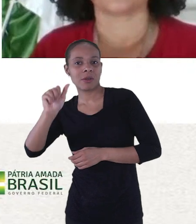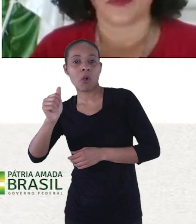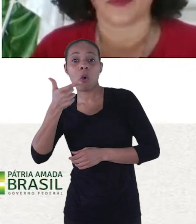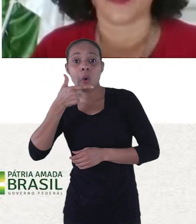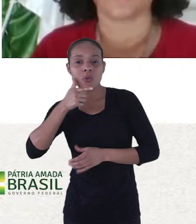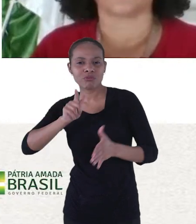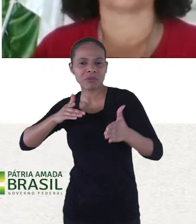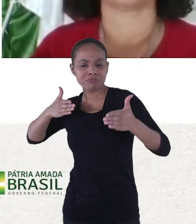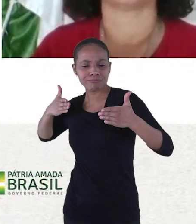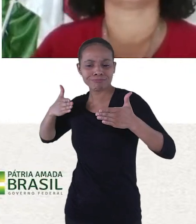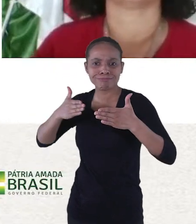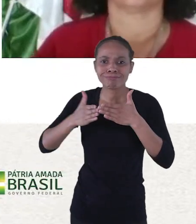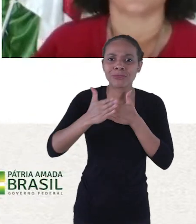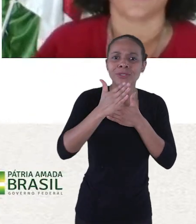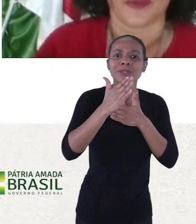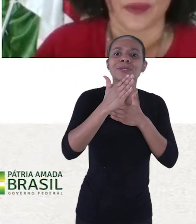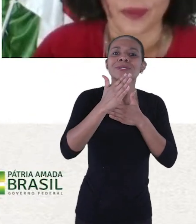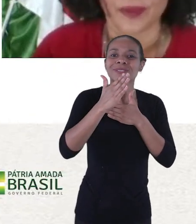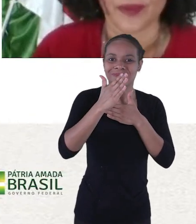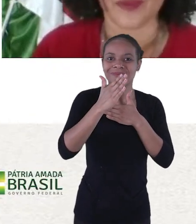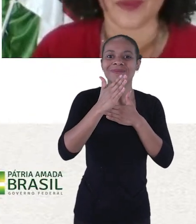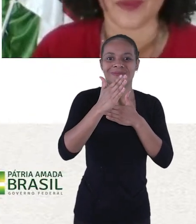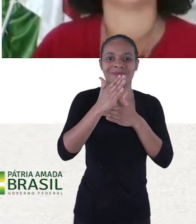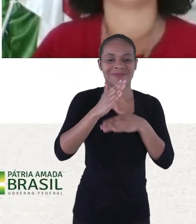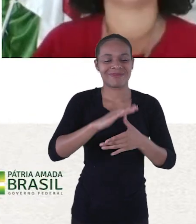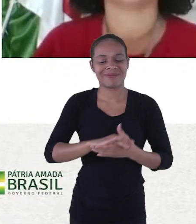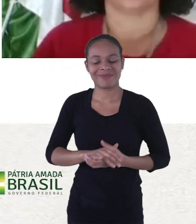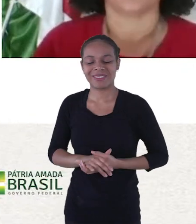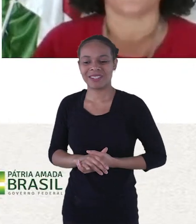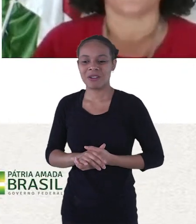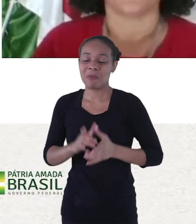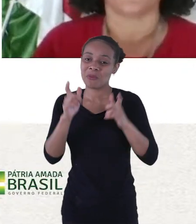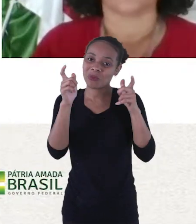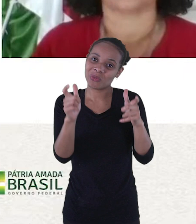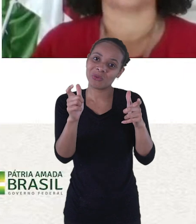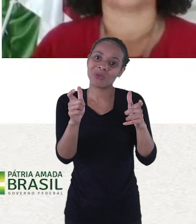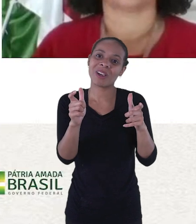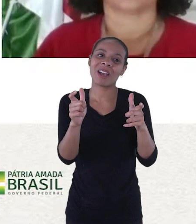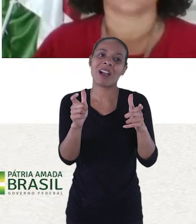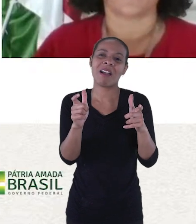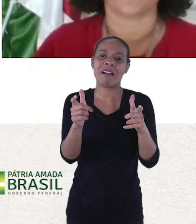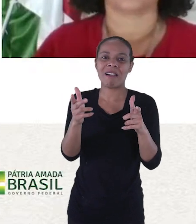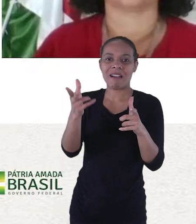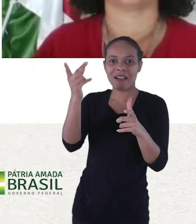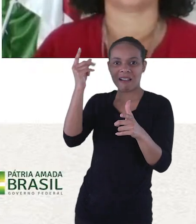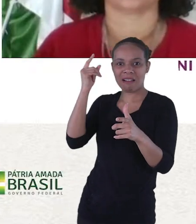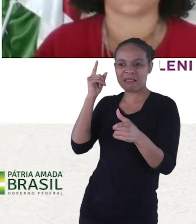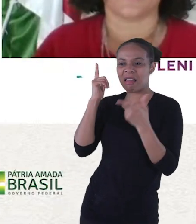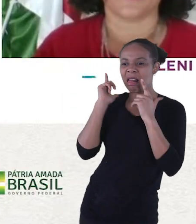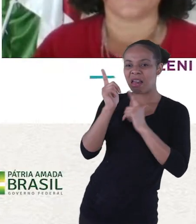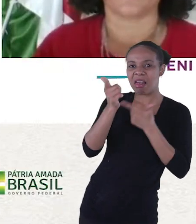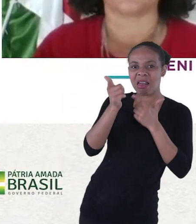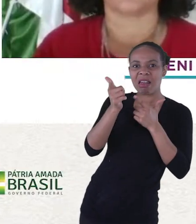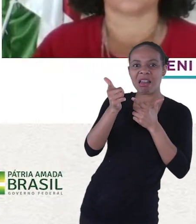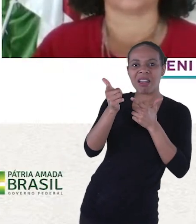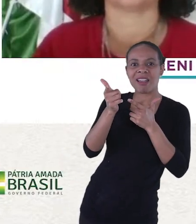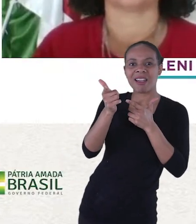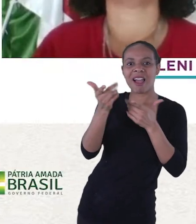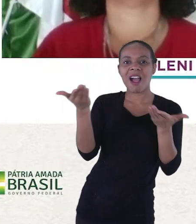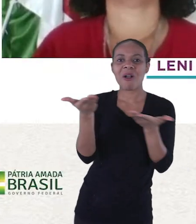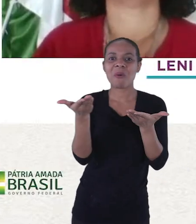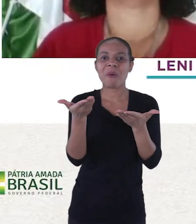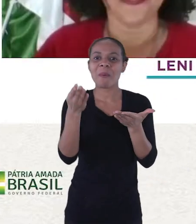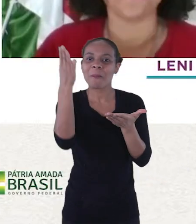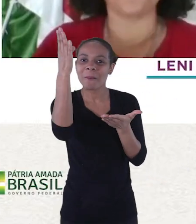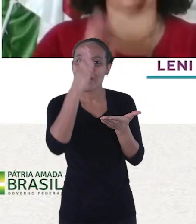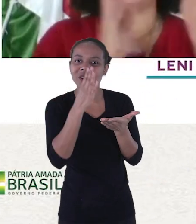muro e no lugar de dizer banalidades, ela refunda o Brasil,